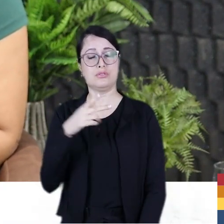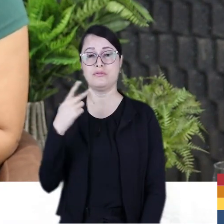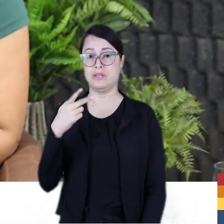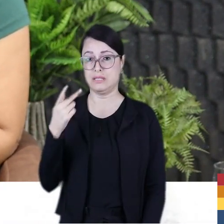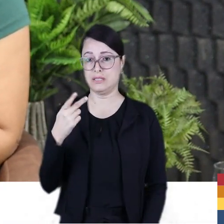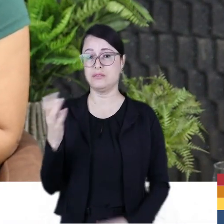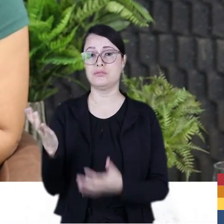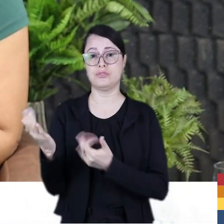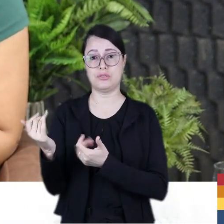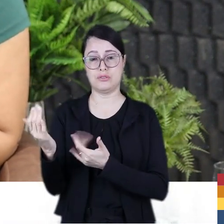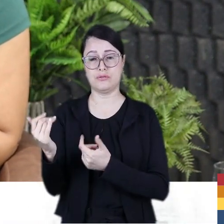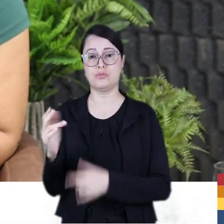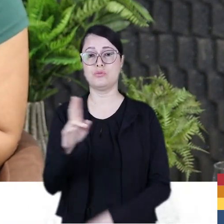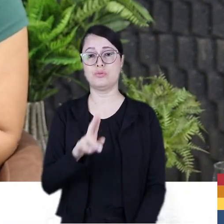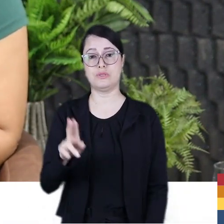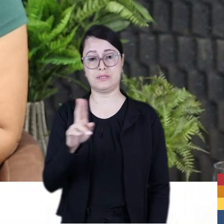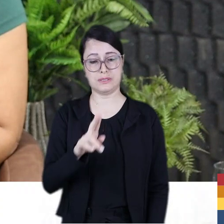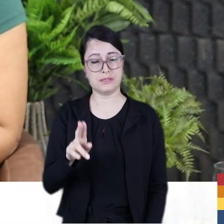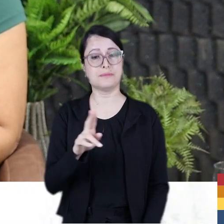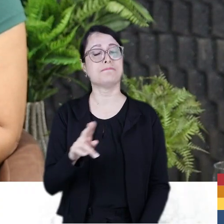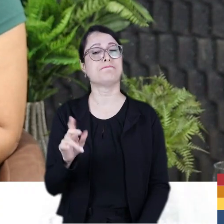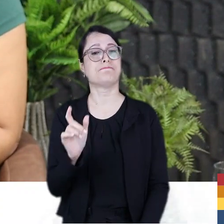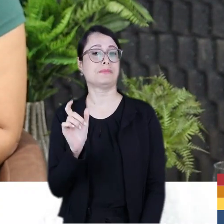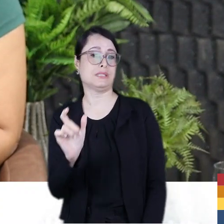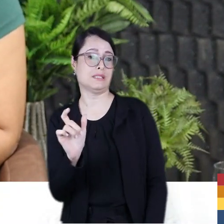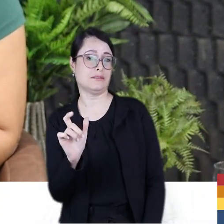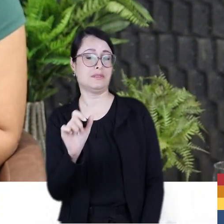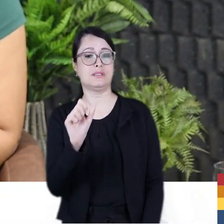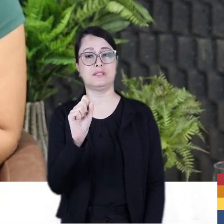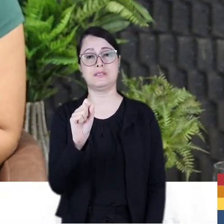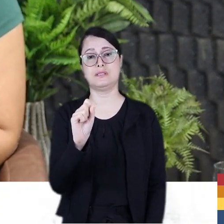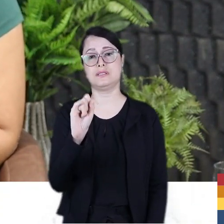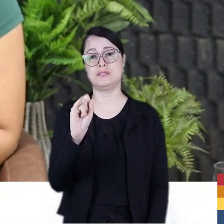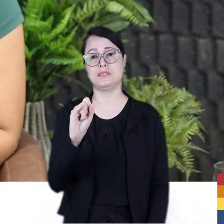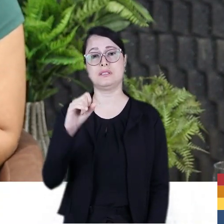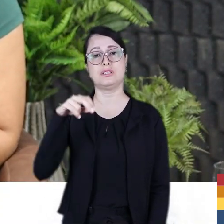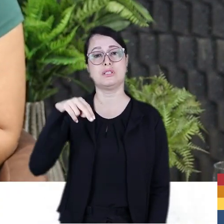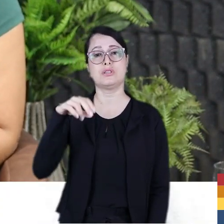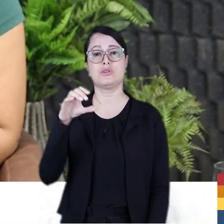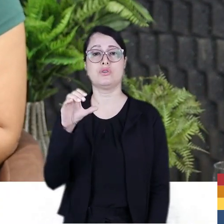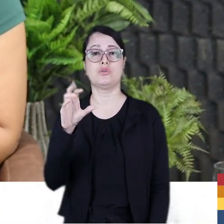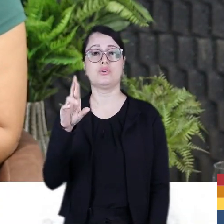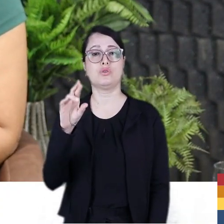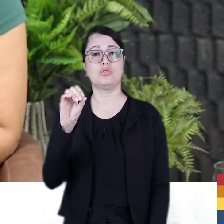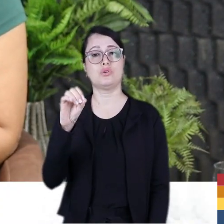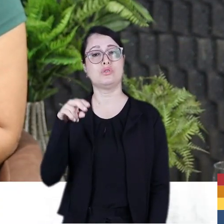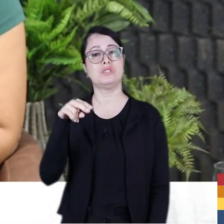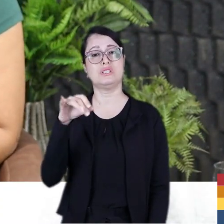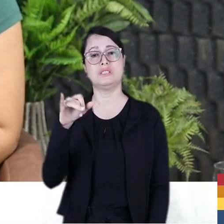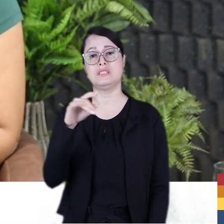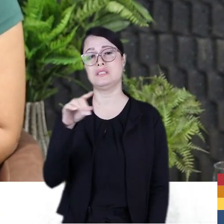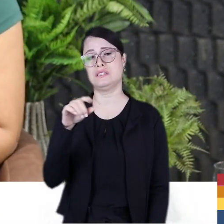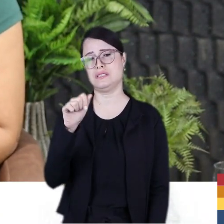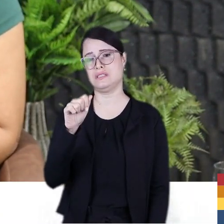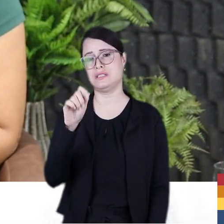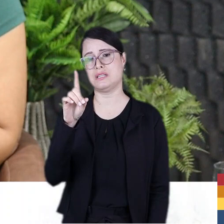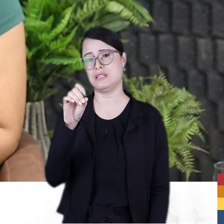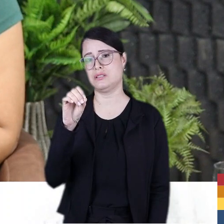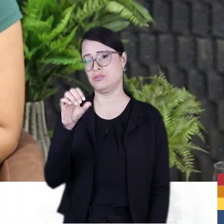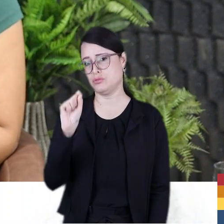professor, né, sobre quais objetos correlatos, por exemplo, o professor